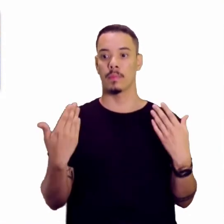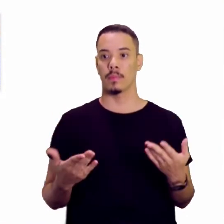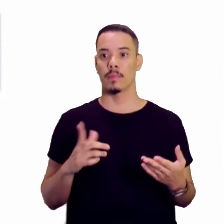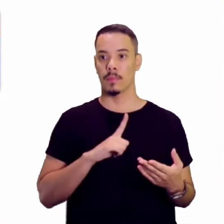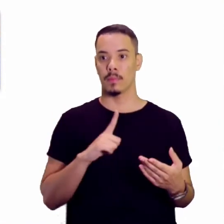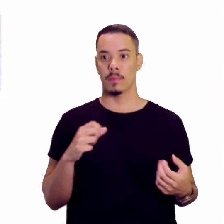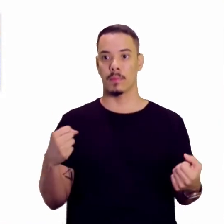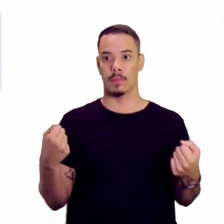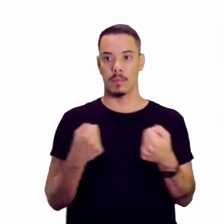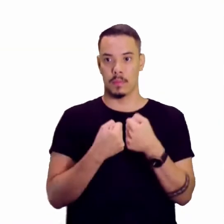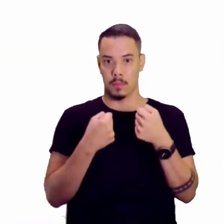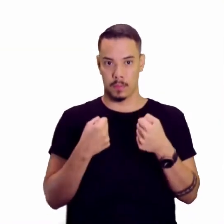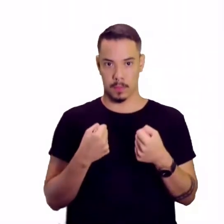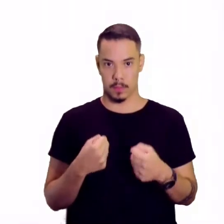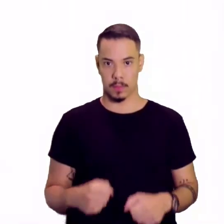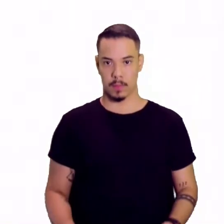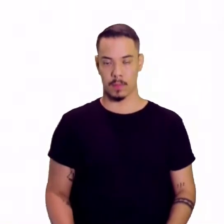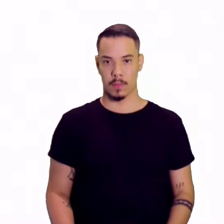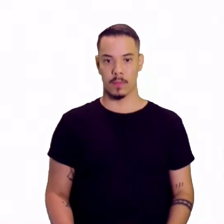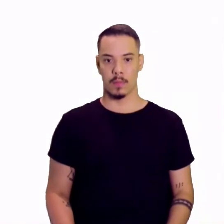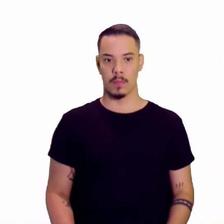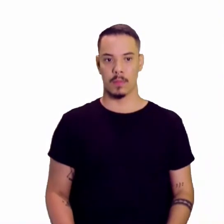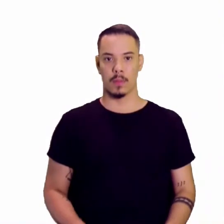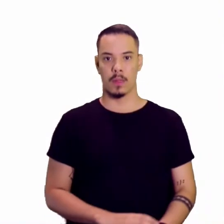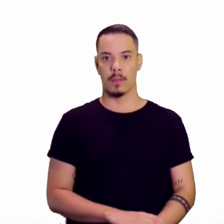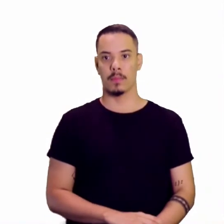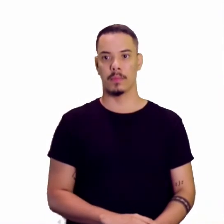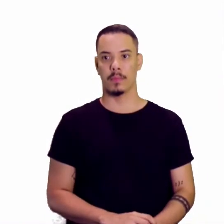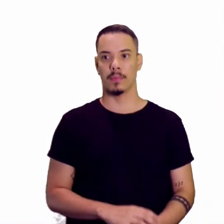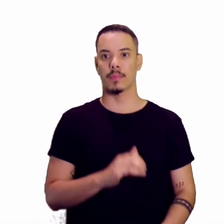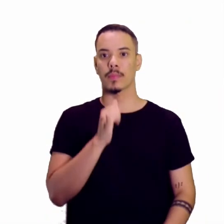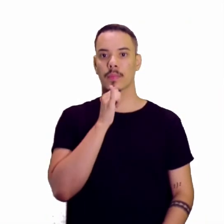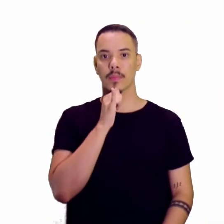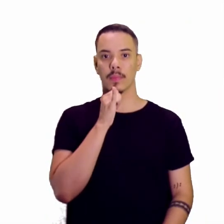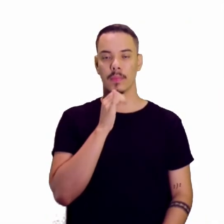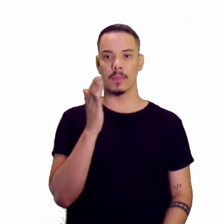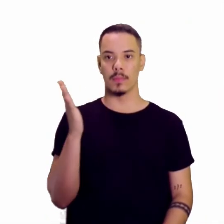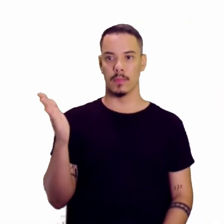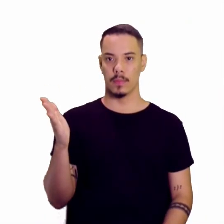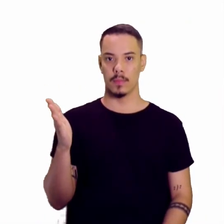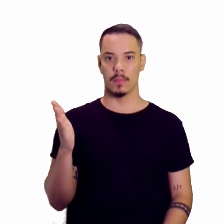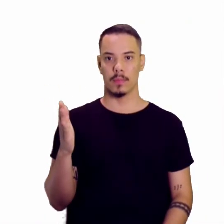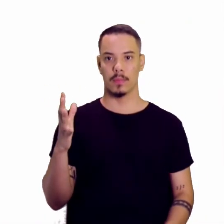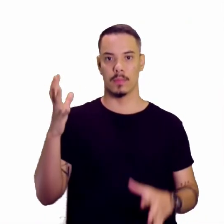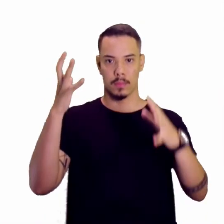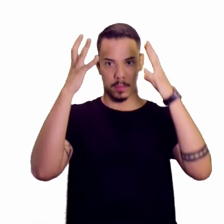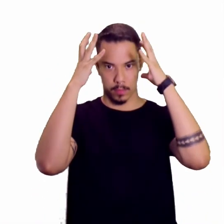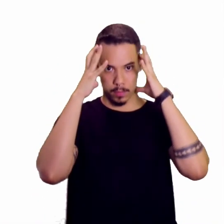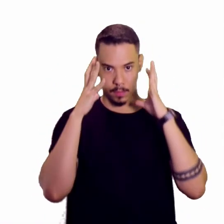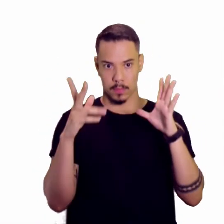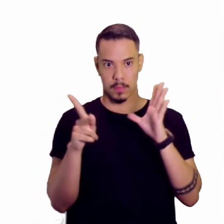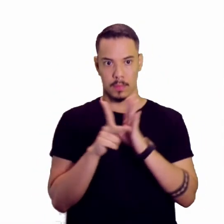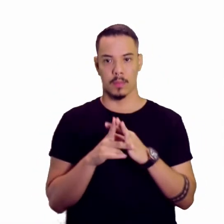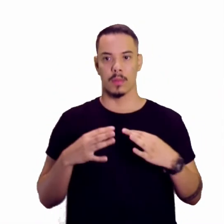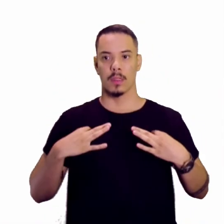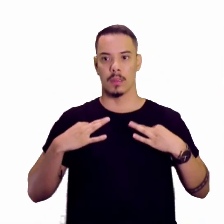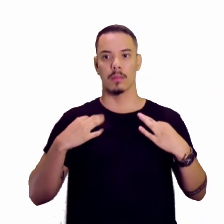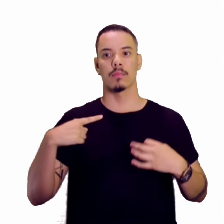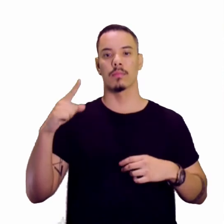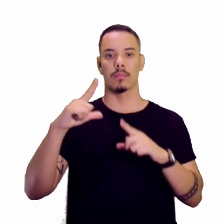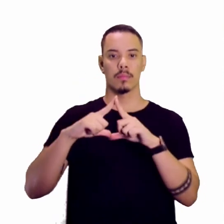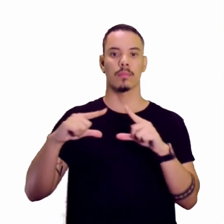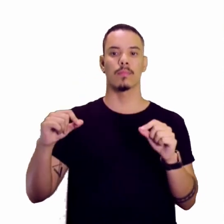lutador de boxe, certo? E para fechar nosso último exemplo, um astronauta com vestimenta própria para descer na Lua